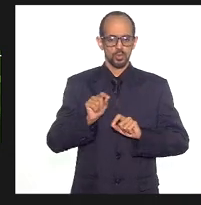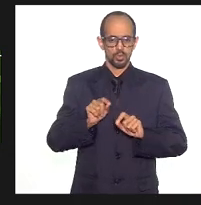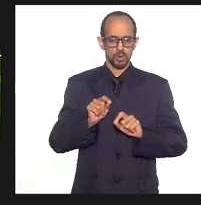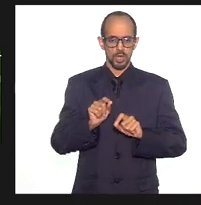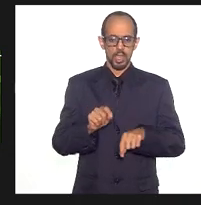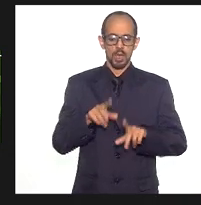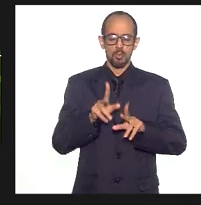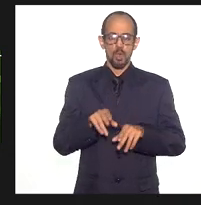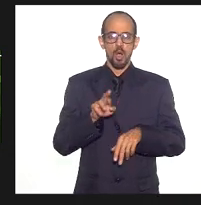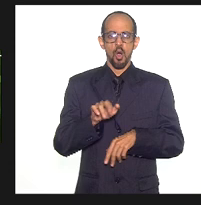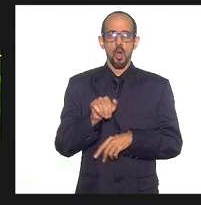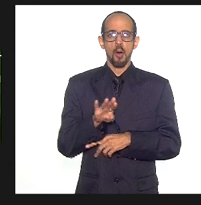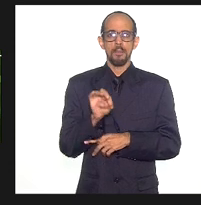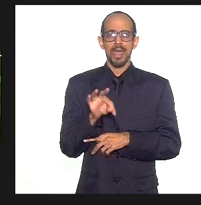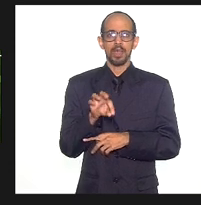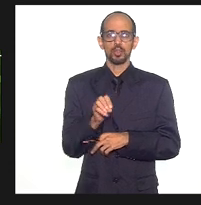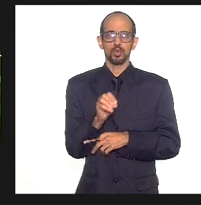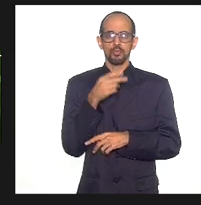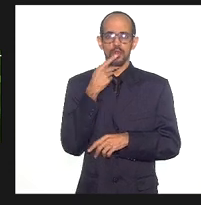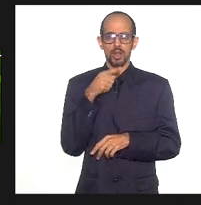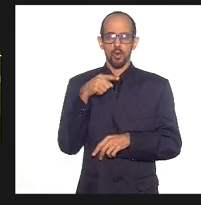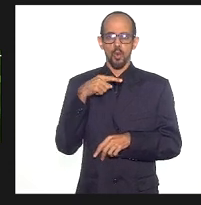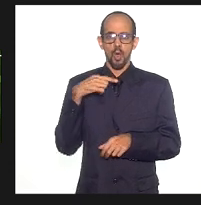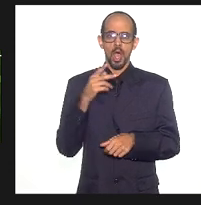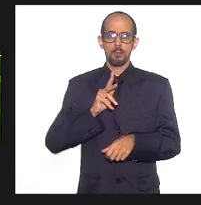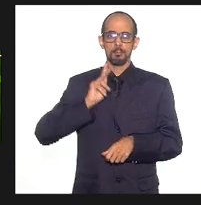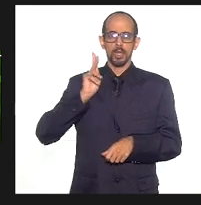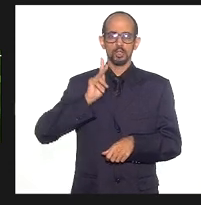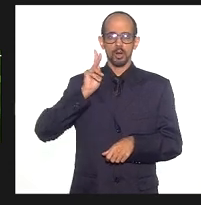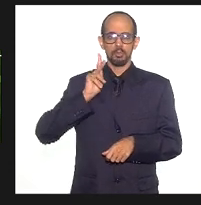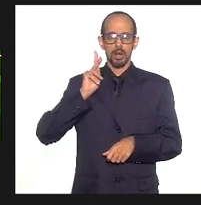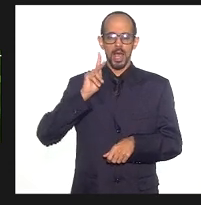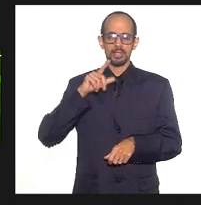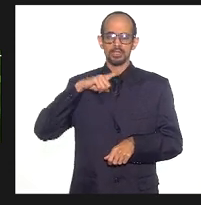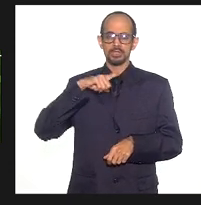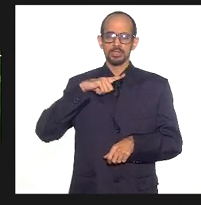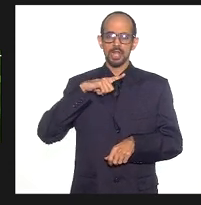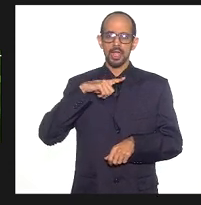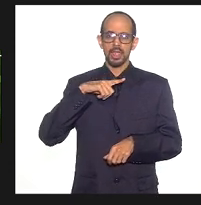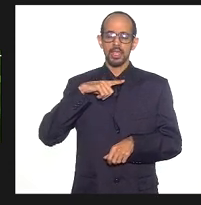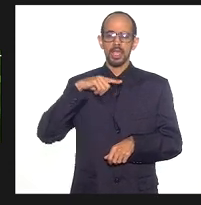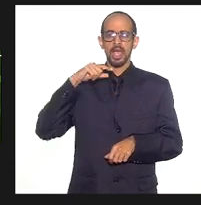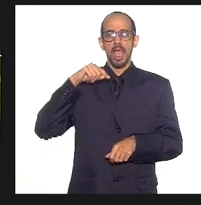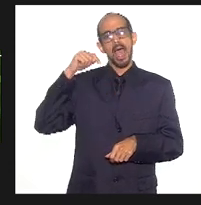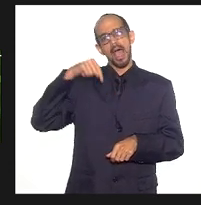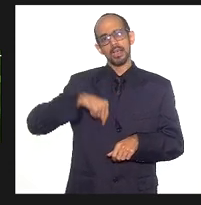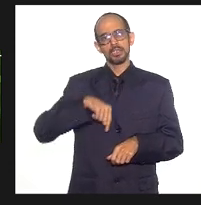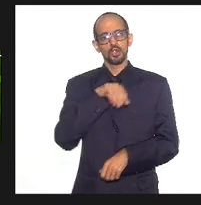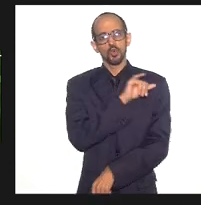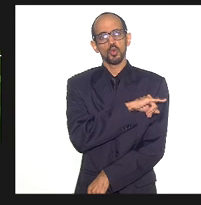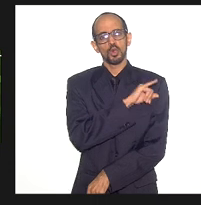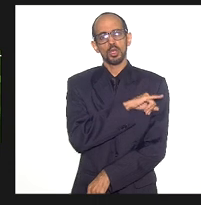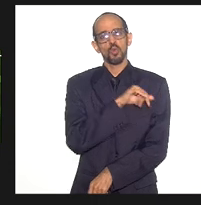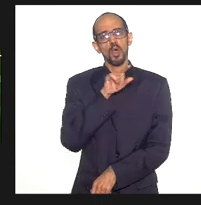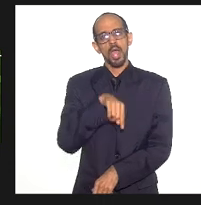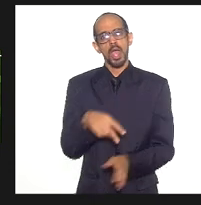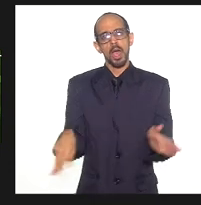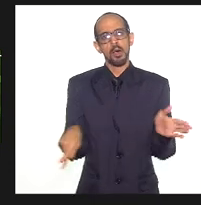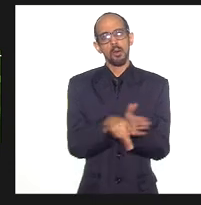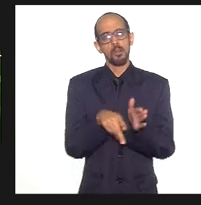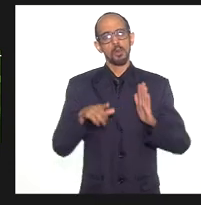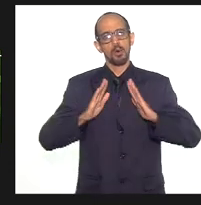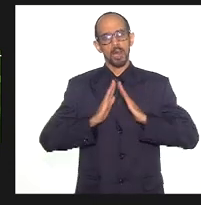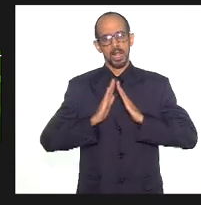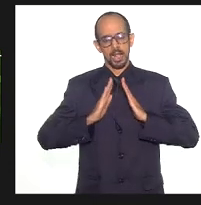Roberto Ardeng mencionou, a Petrobras tem o Rio de Janeiro como a sua casa, e é aqui que a gente investirá nossos recursos com